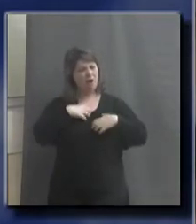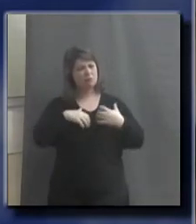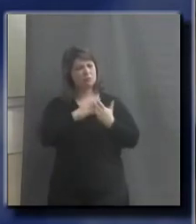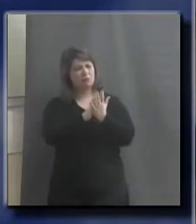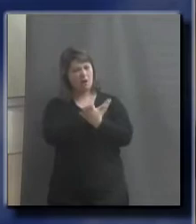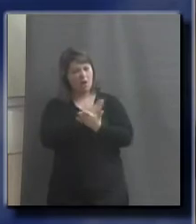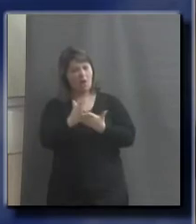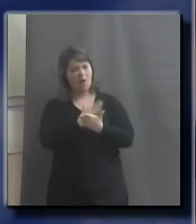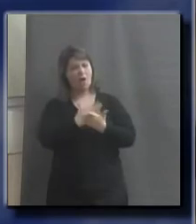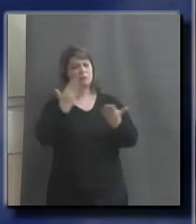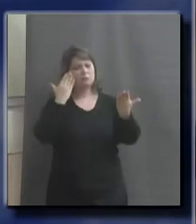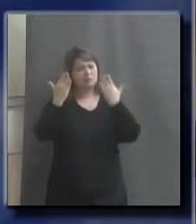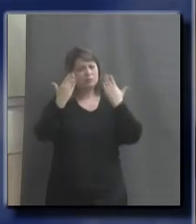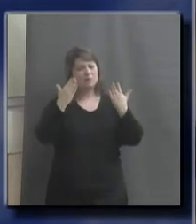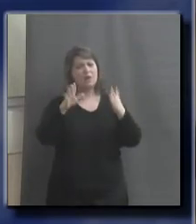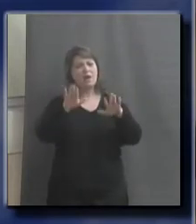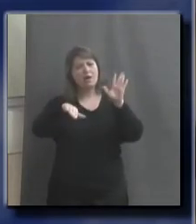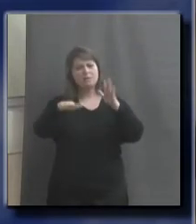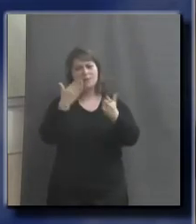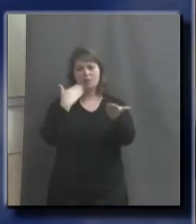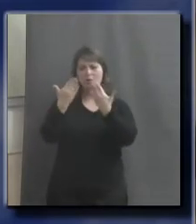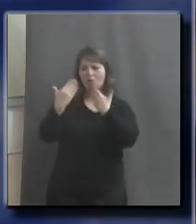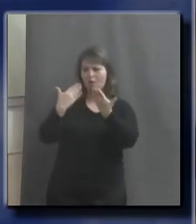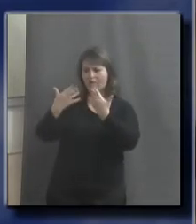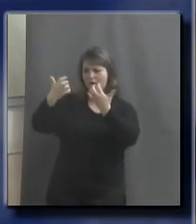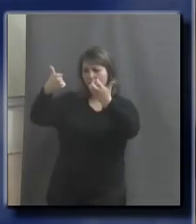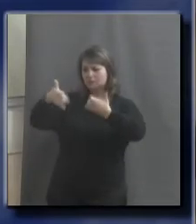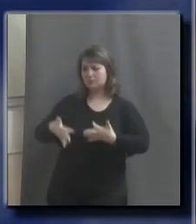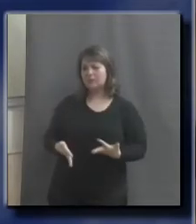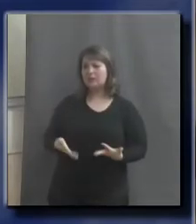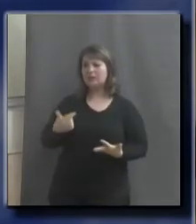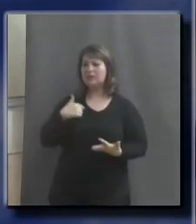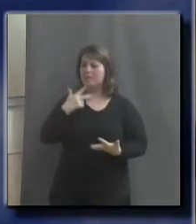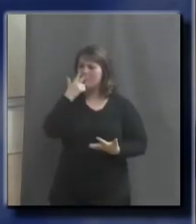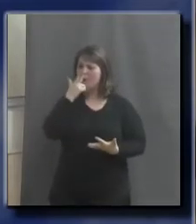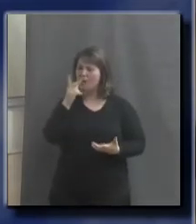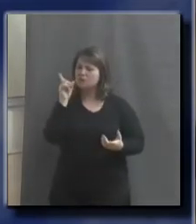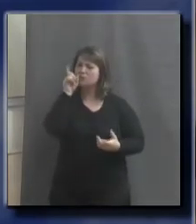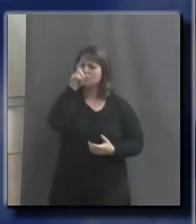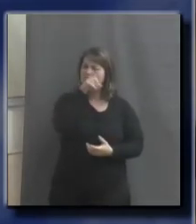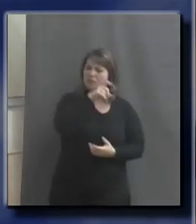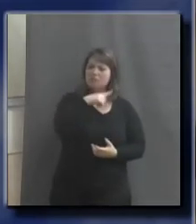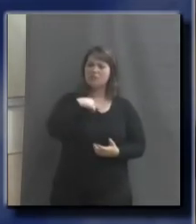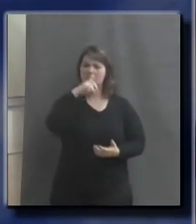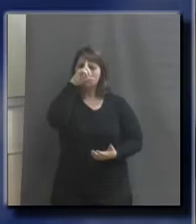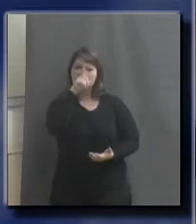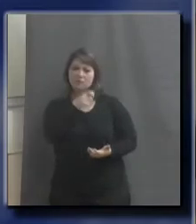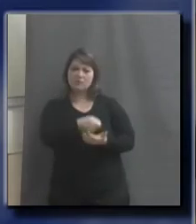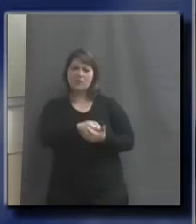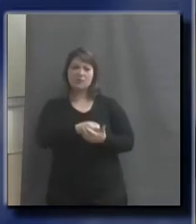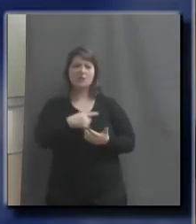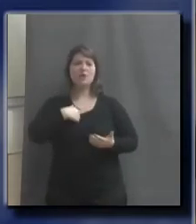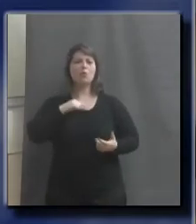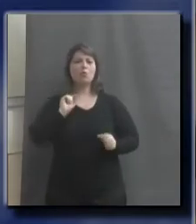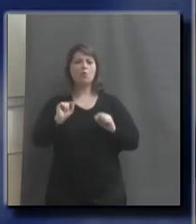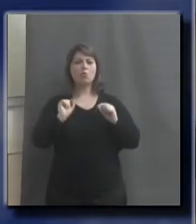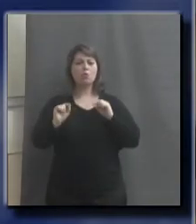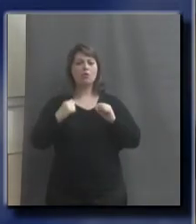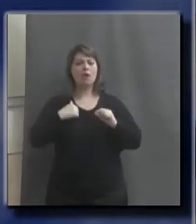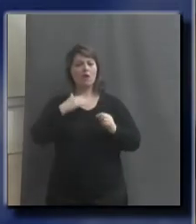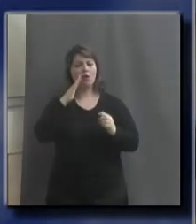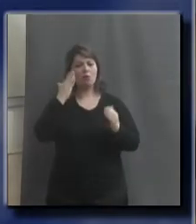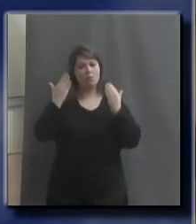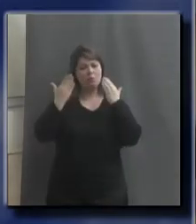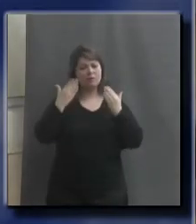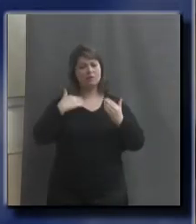colegas com quem a gente conversa, o desafio de tomar uma decisão relativa à sua prática